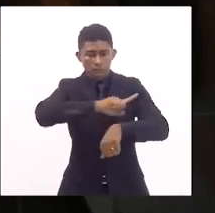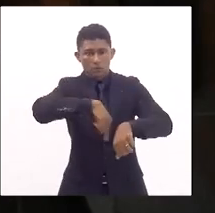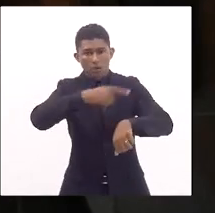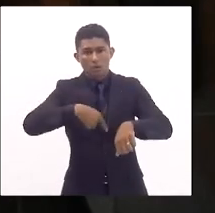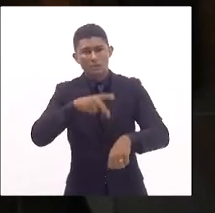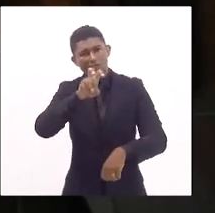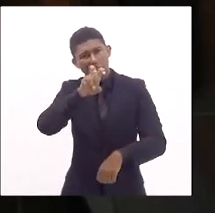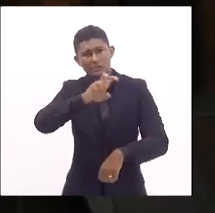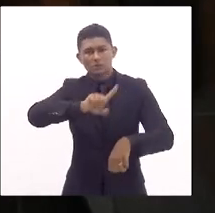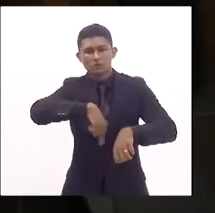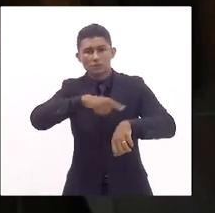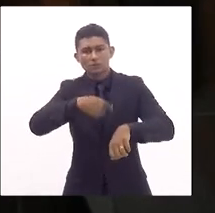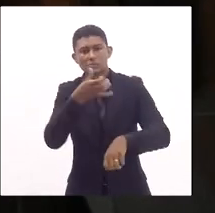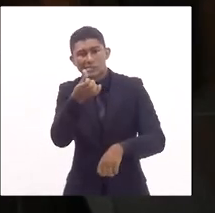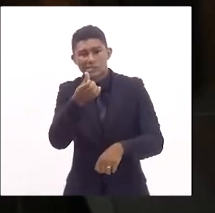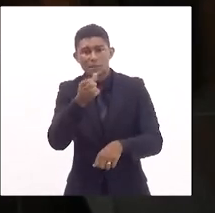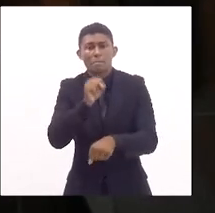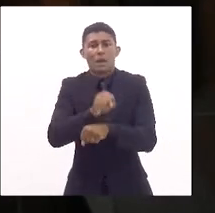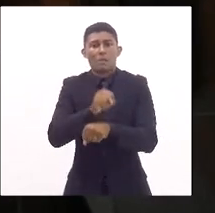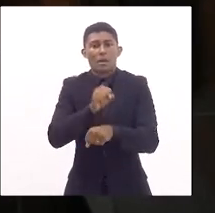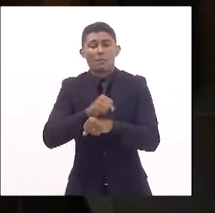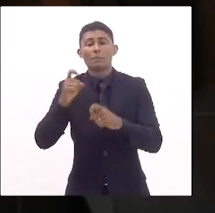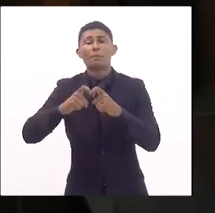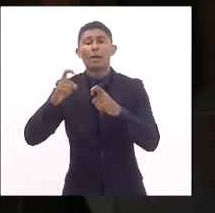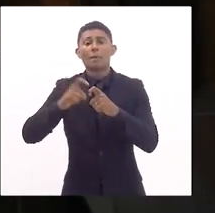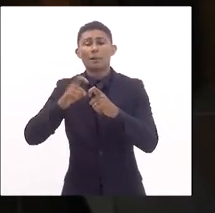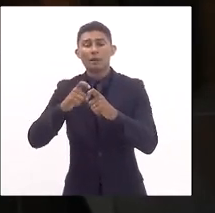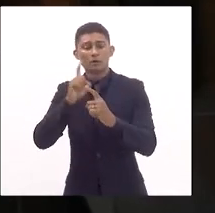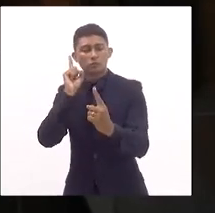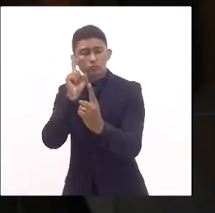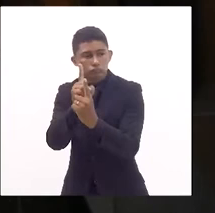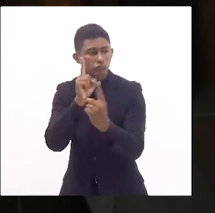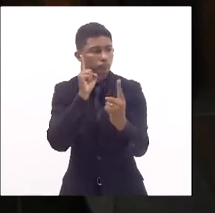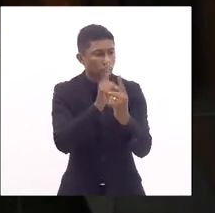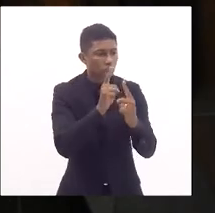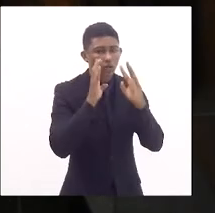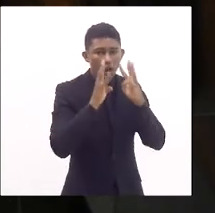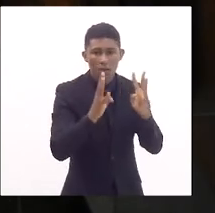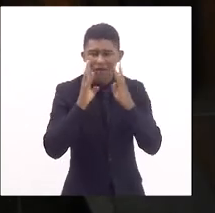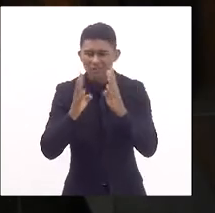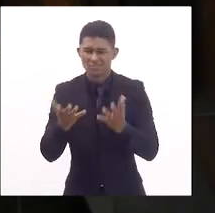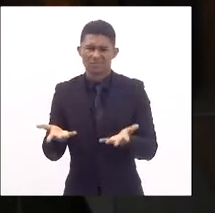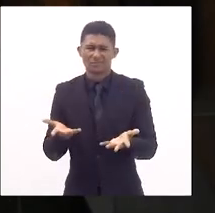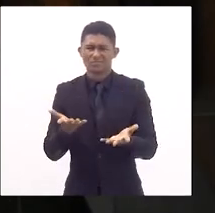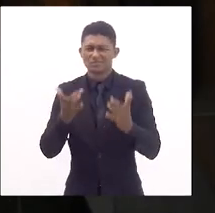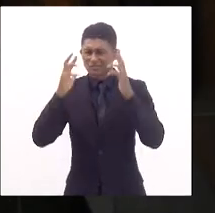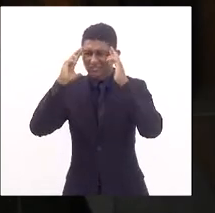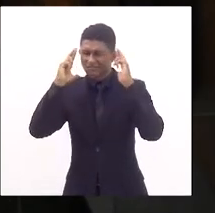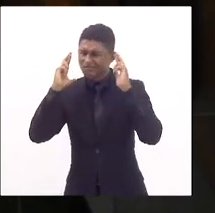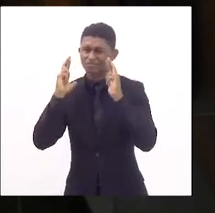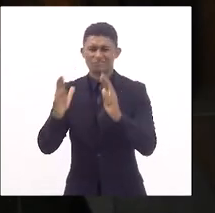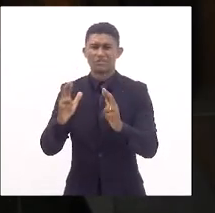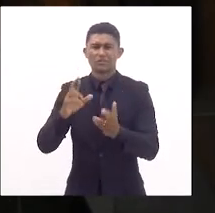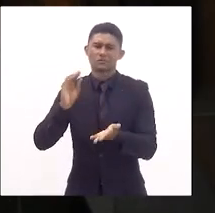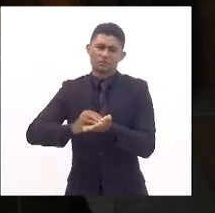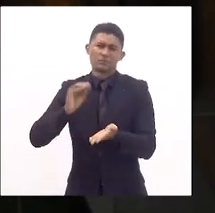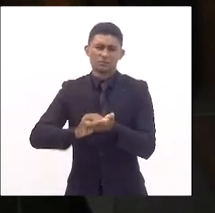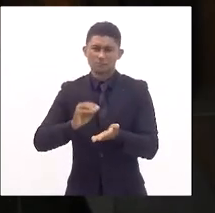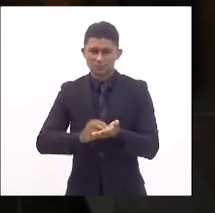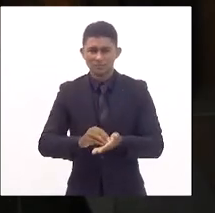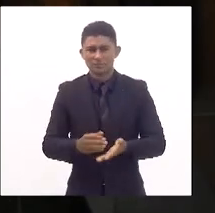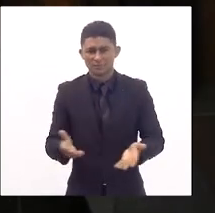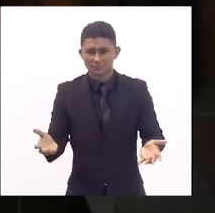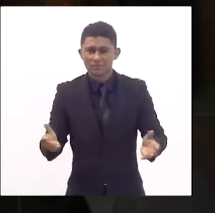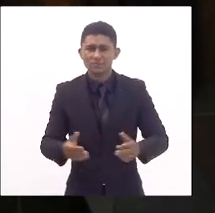simples atendimento médico é uma falta de respeito uma falta de